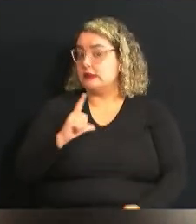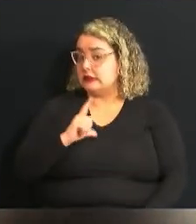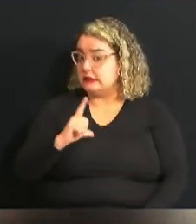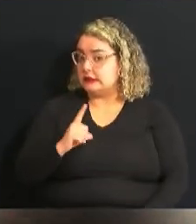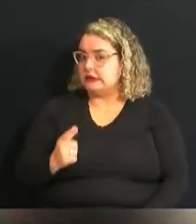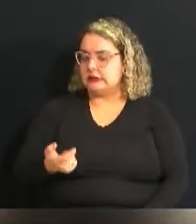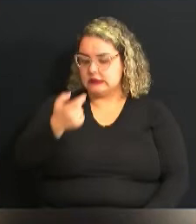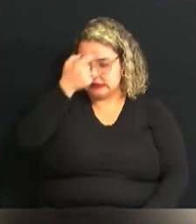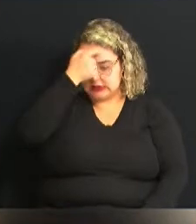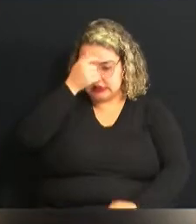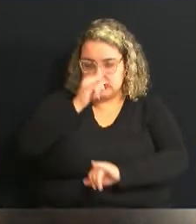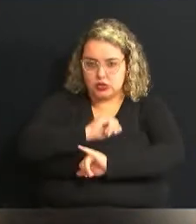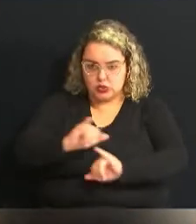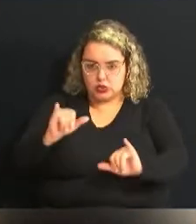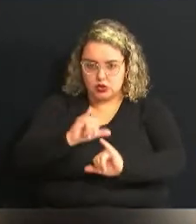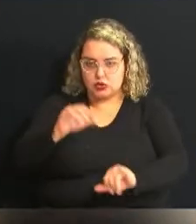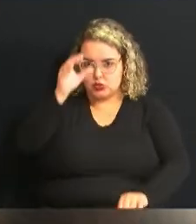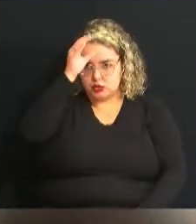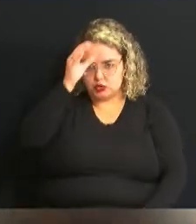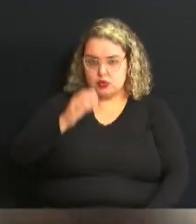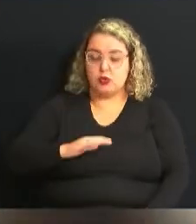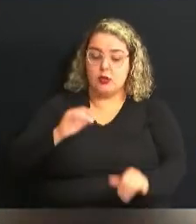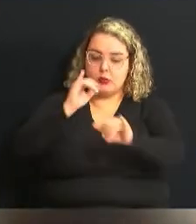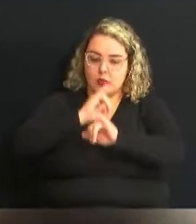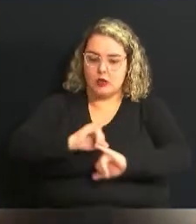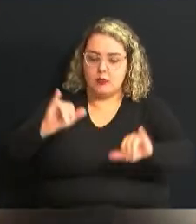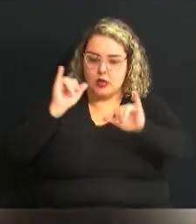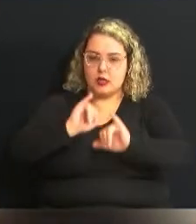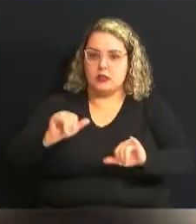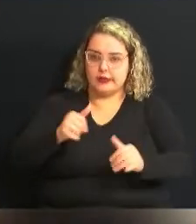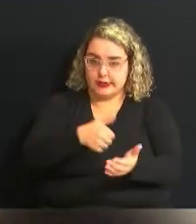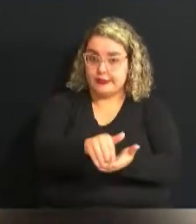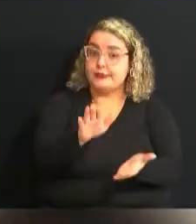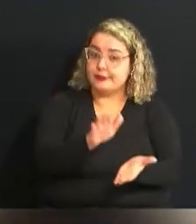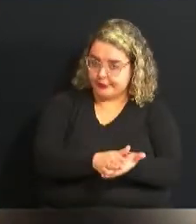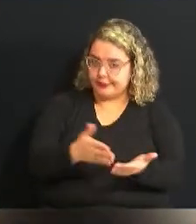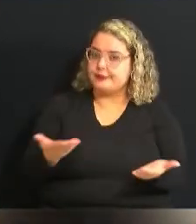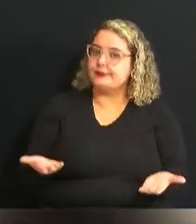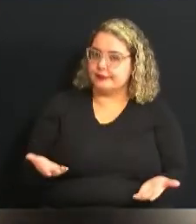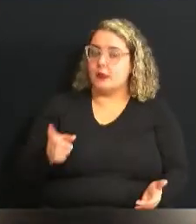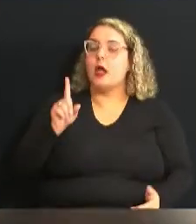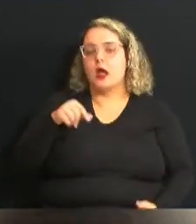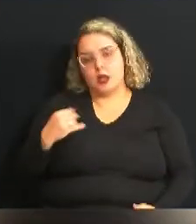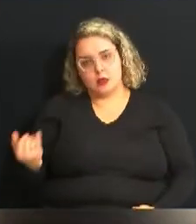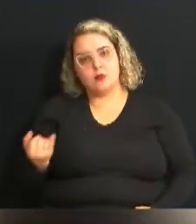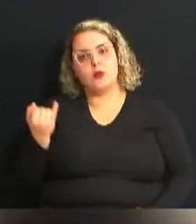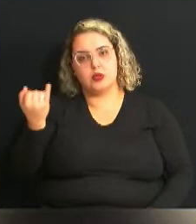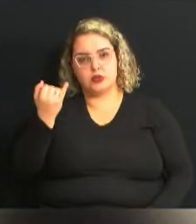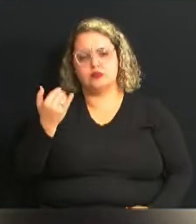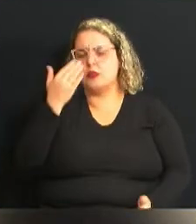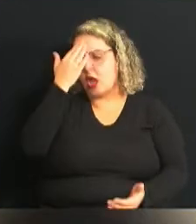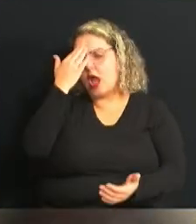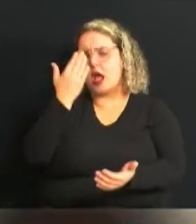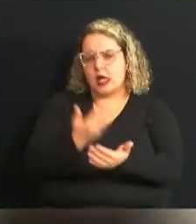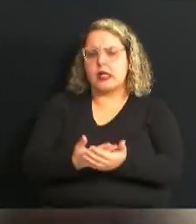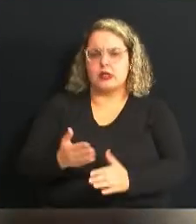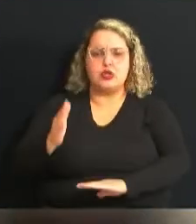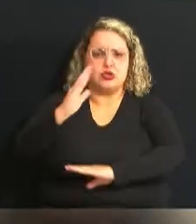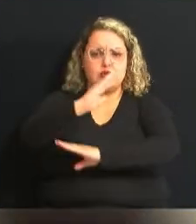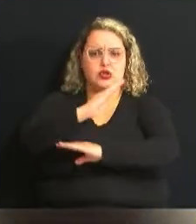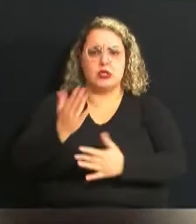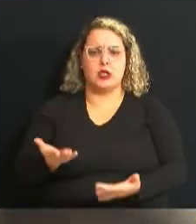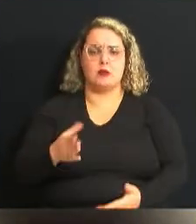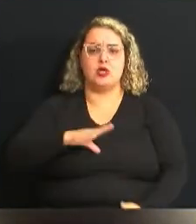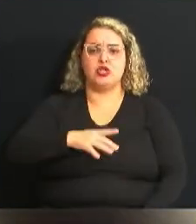conscientização do cidadão e a publicidade dessas autuações, eu acho que é importante, e eu acredito que a Câmara Municipal de Campinas